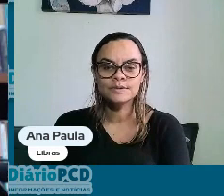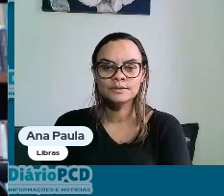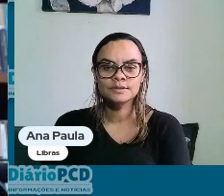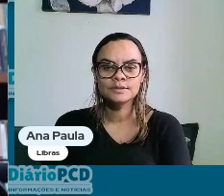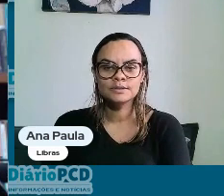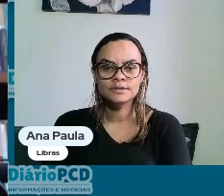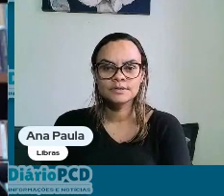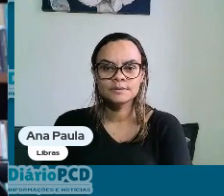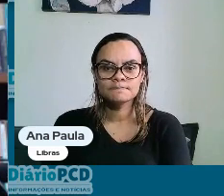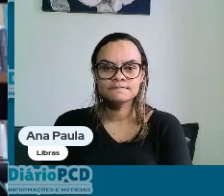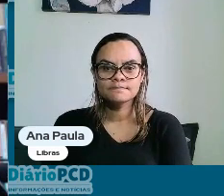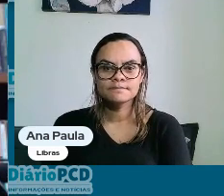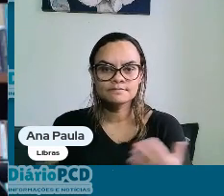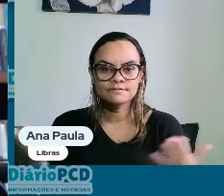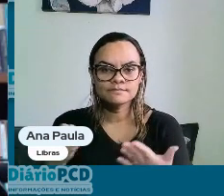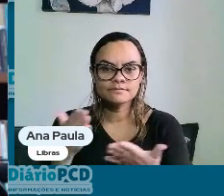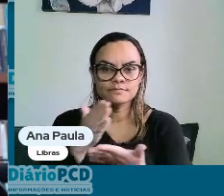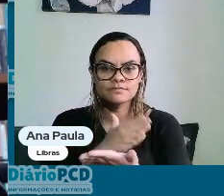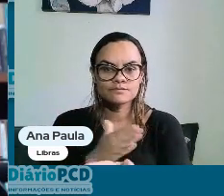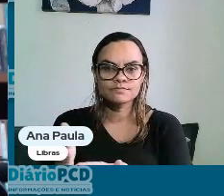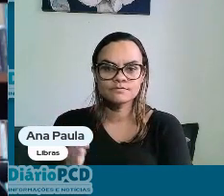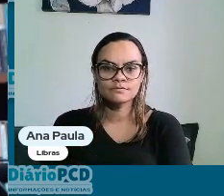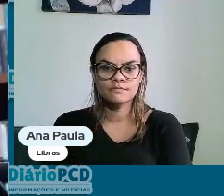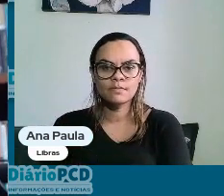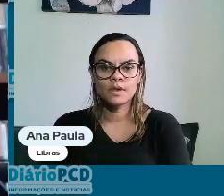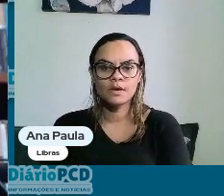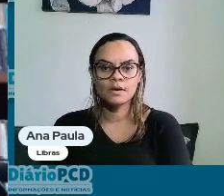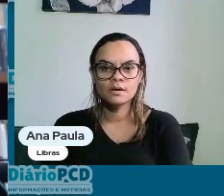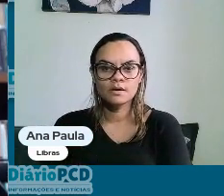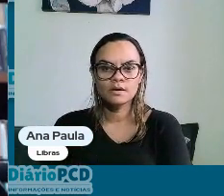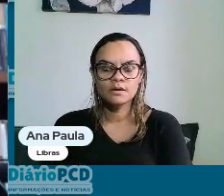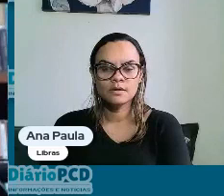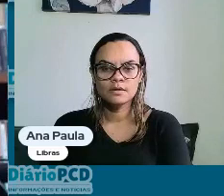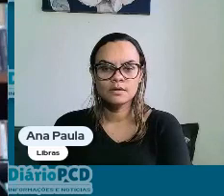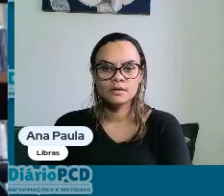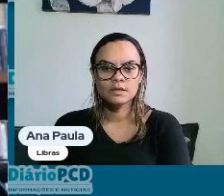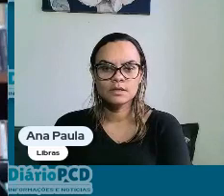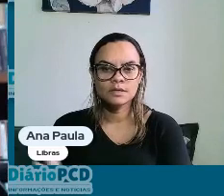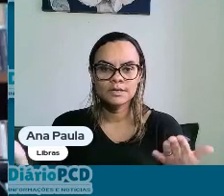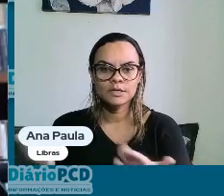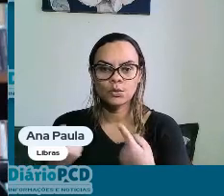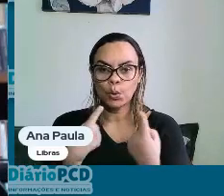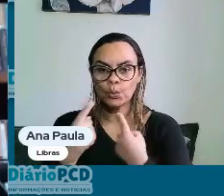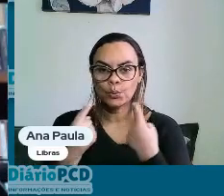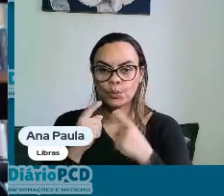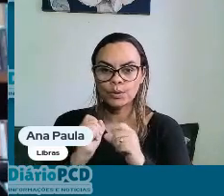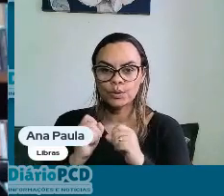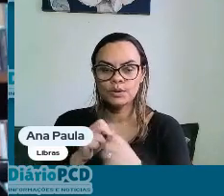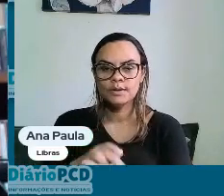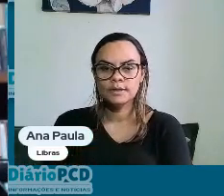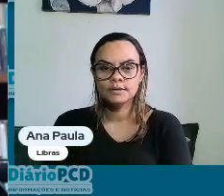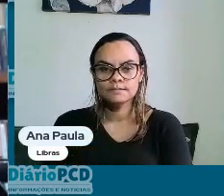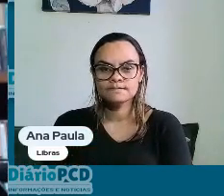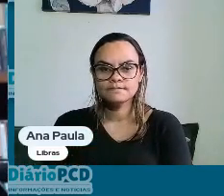Ele mesmo, agora que está começando a receber as sugestões, e agora que vai começar a discutir. Mas eu acho que